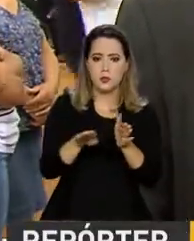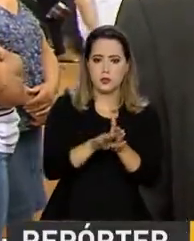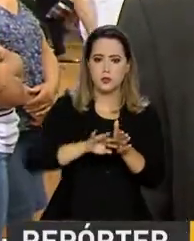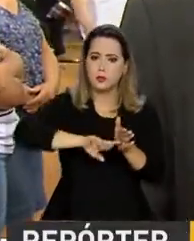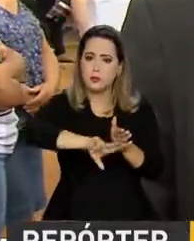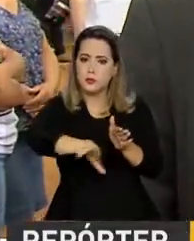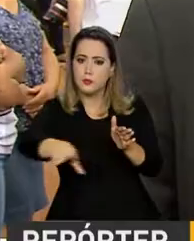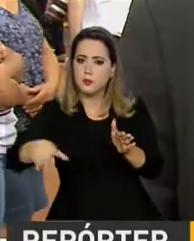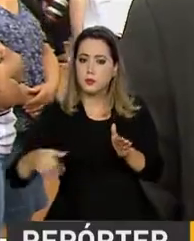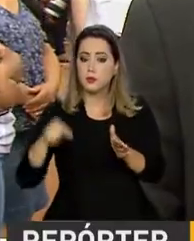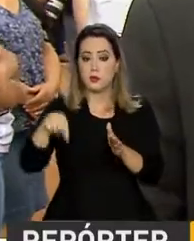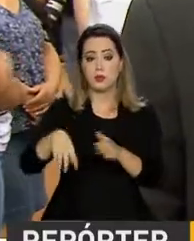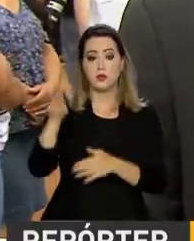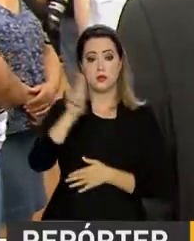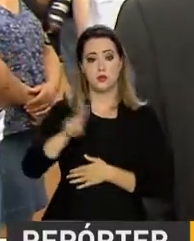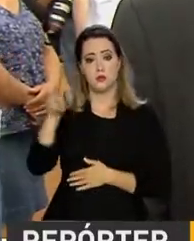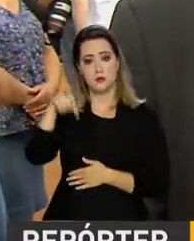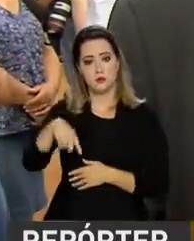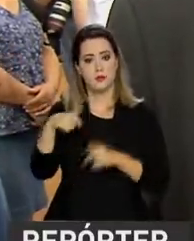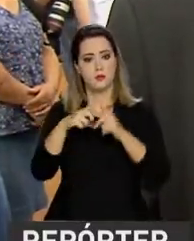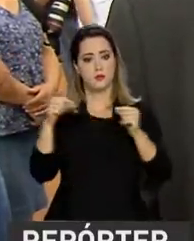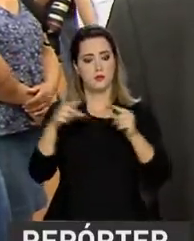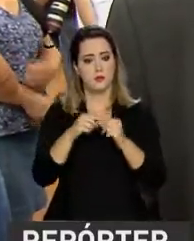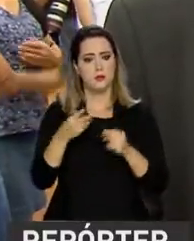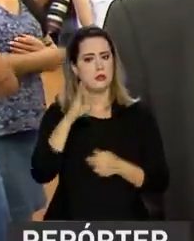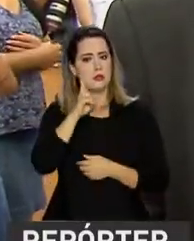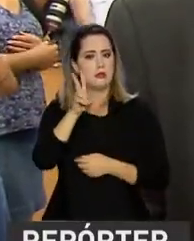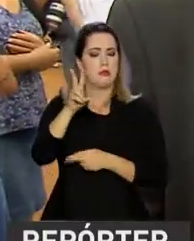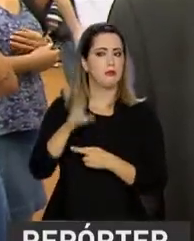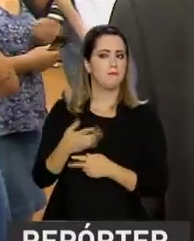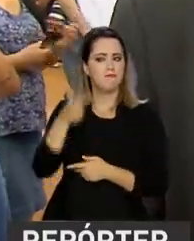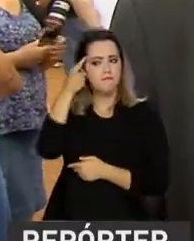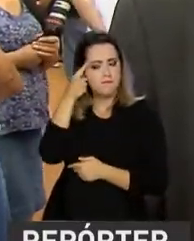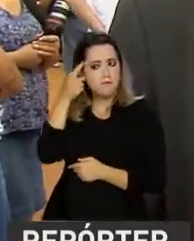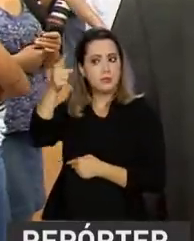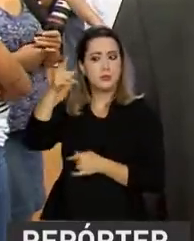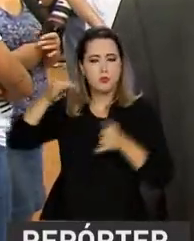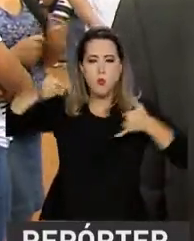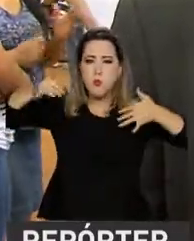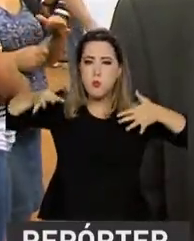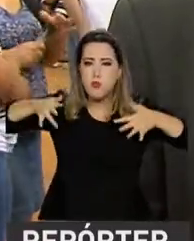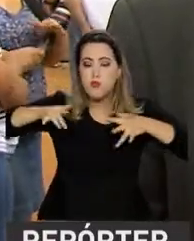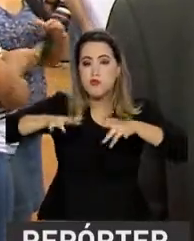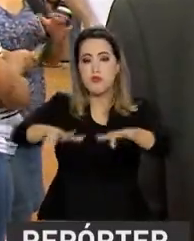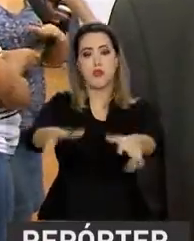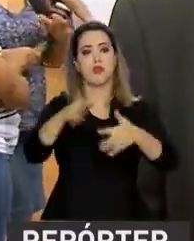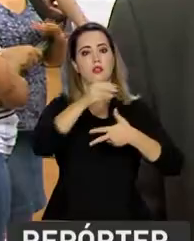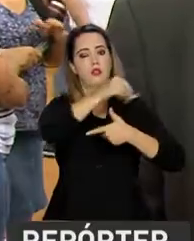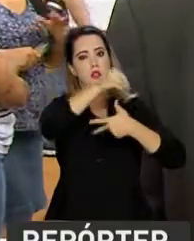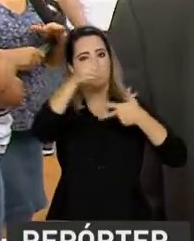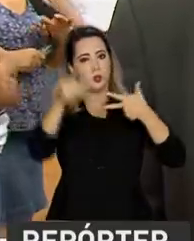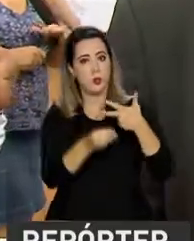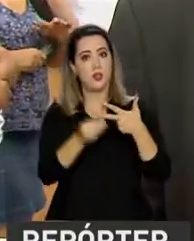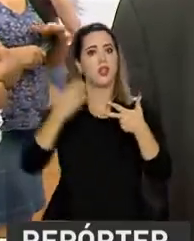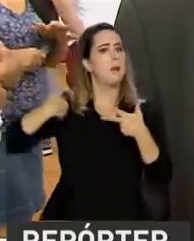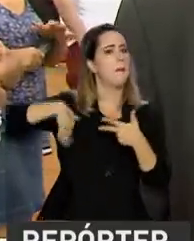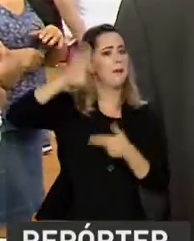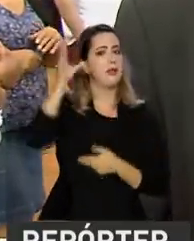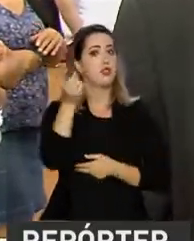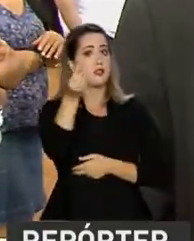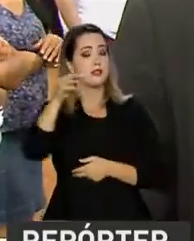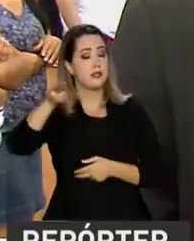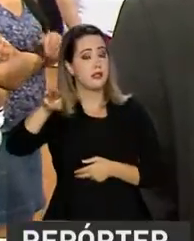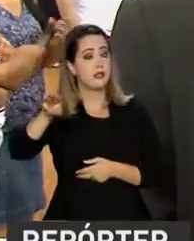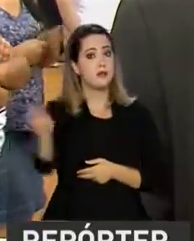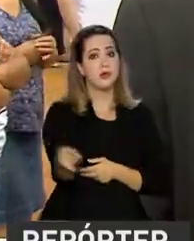ensino médio nesta universidade aqui em brasília dá para se ter uma idéia do tamanho do enem são mais de seis milhões e meio